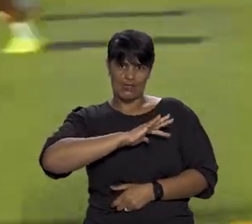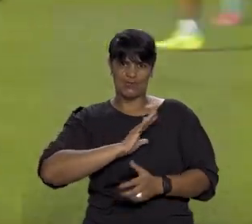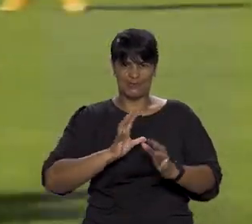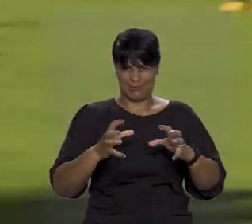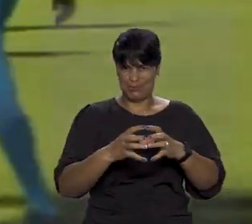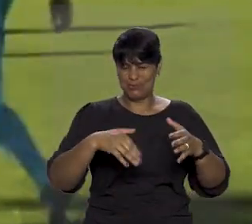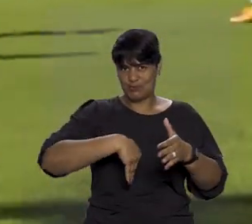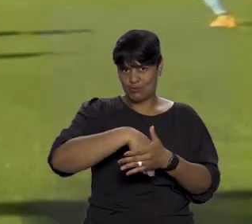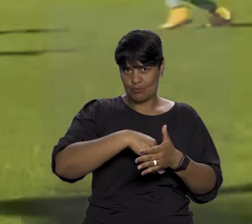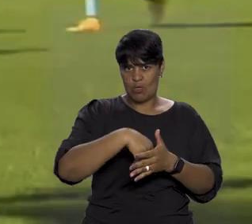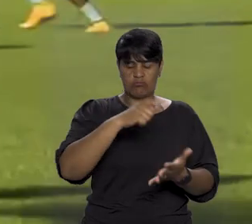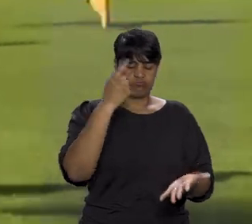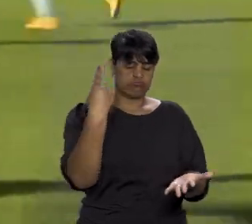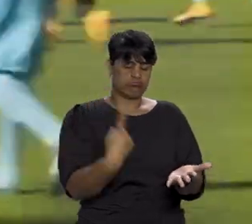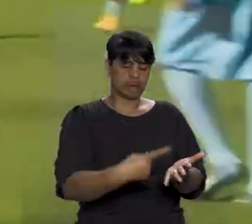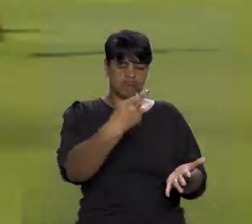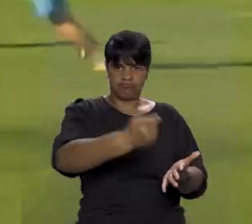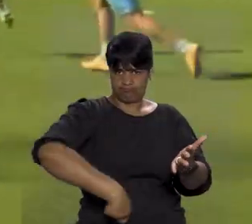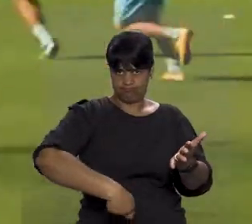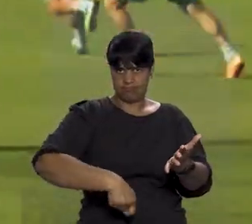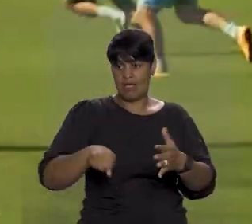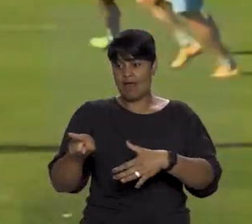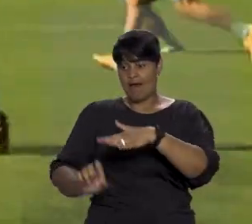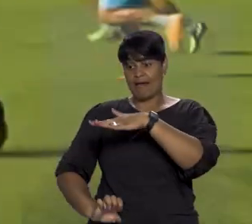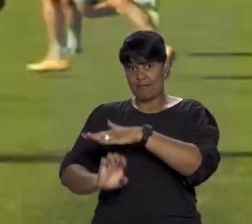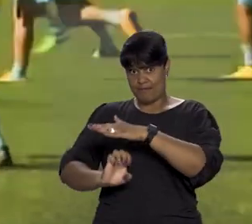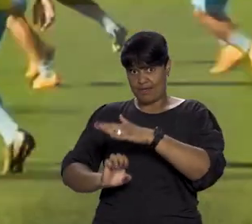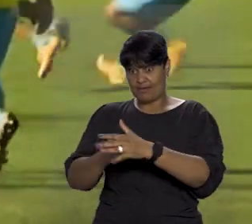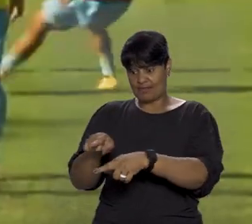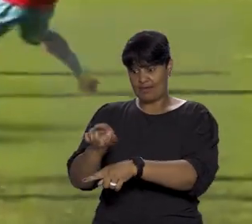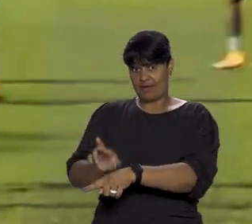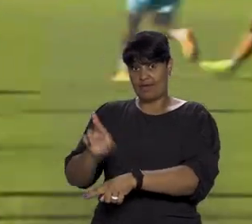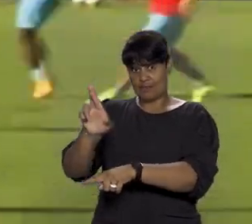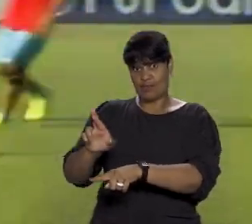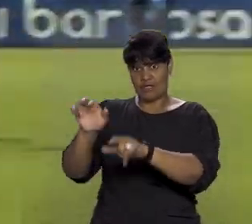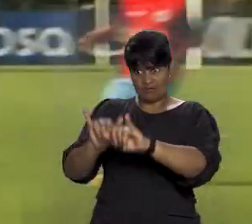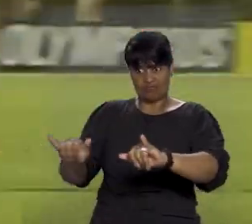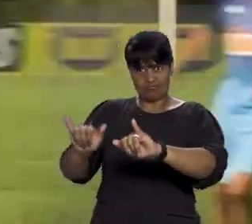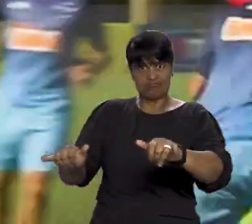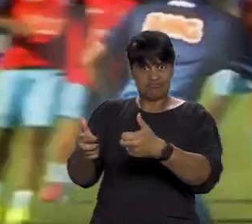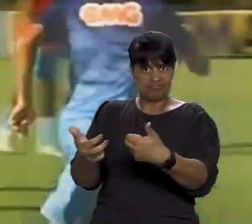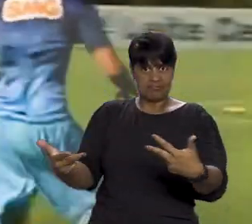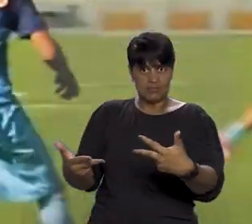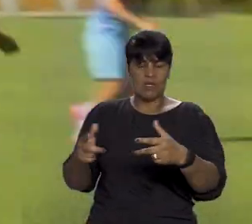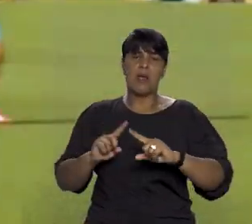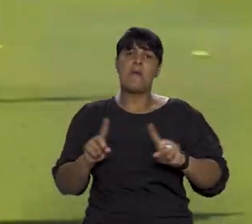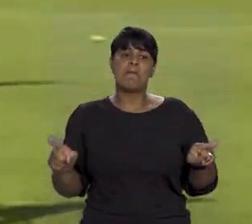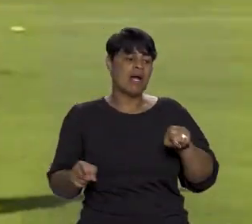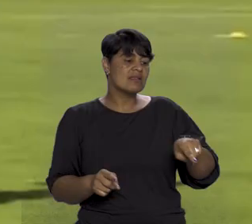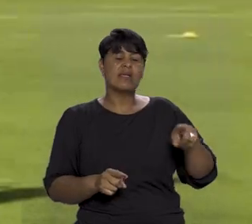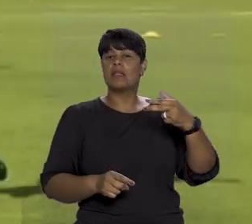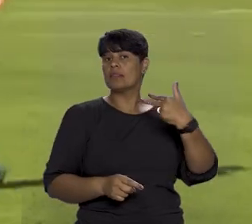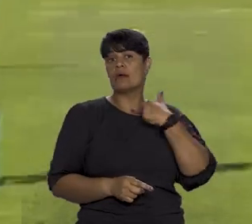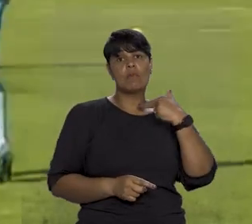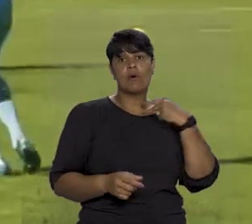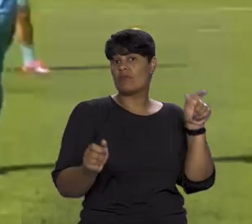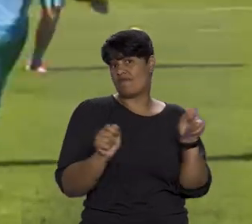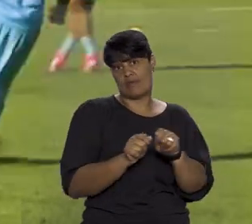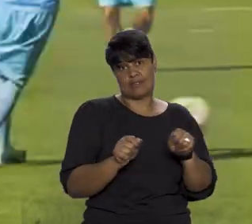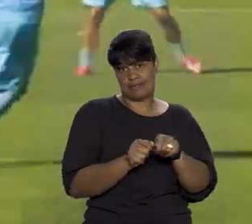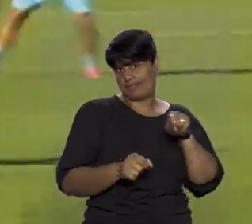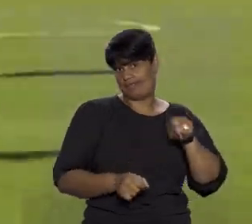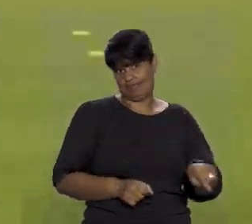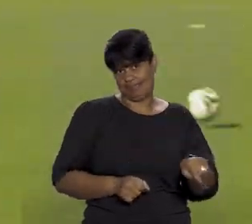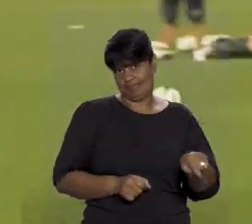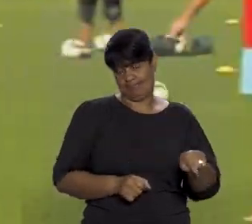um termo de compromisso como empresa que gerencia carreira de atletas profissionais mesmo ele não tendo poderes para representar